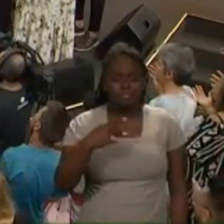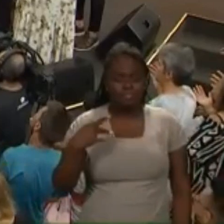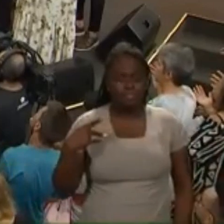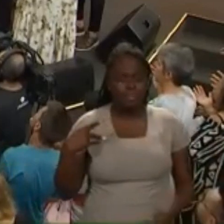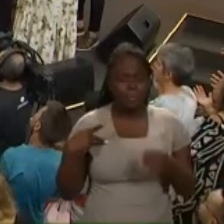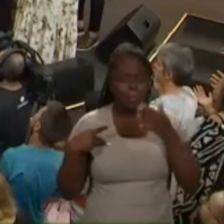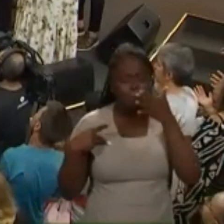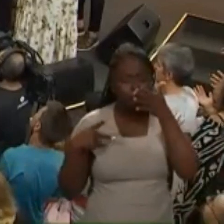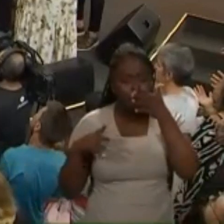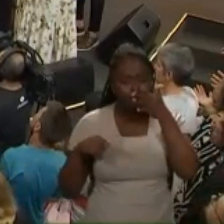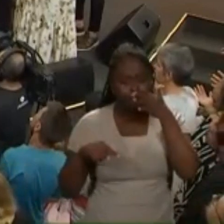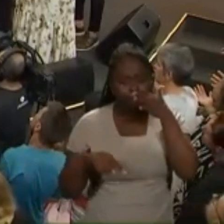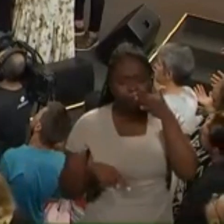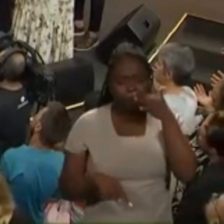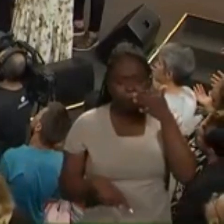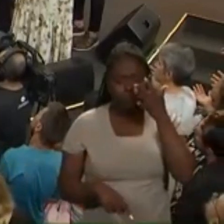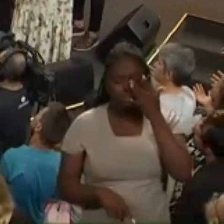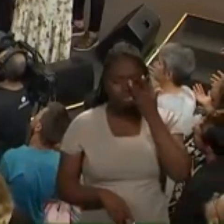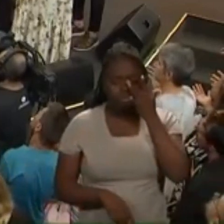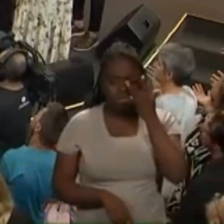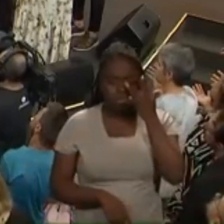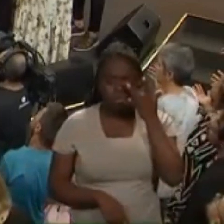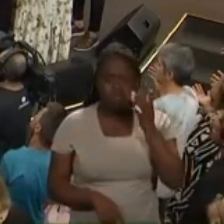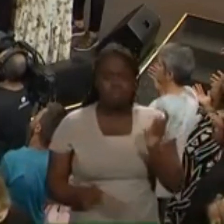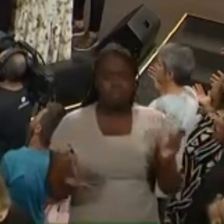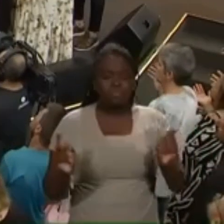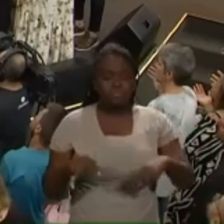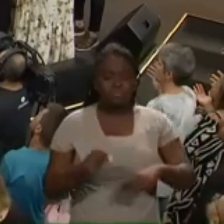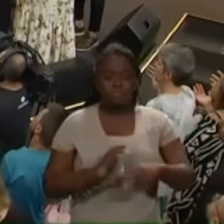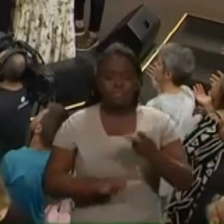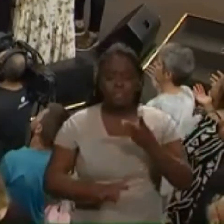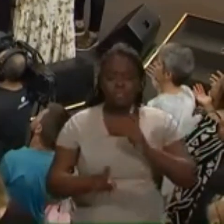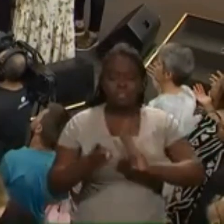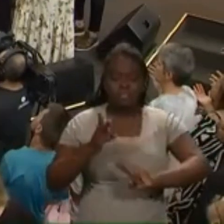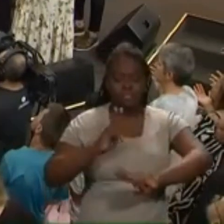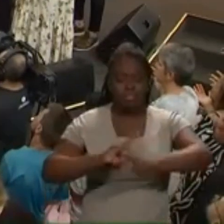e que sempre, sempre o Senhor receba